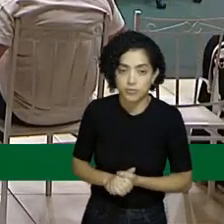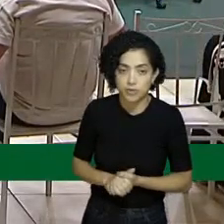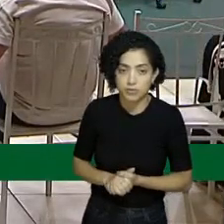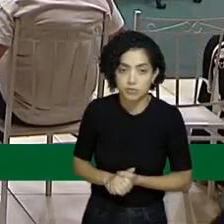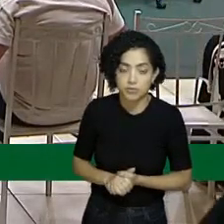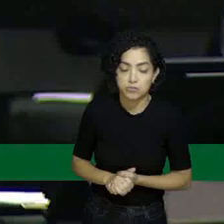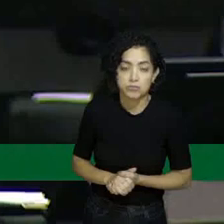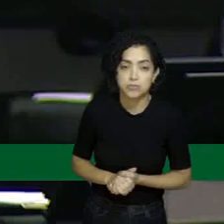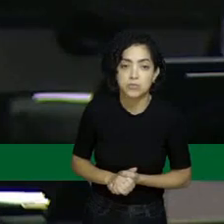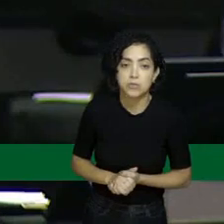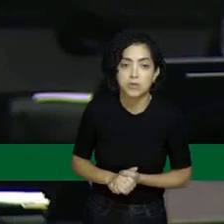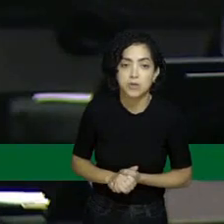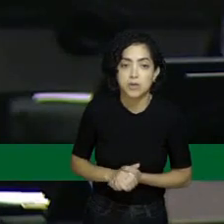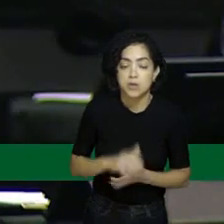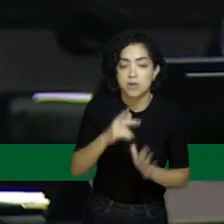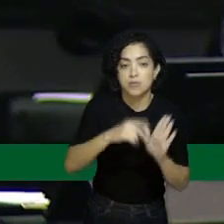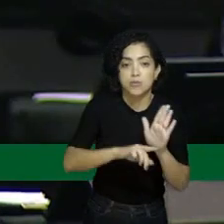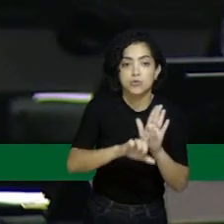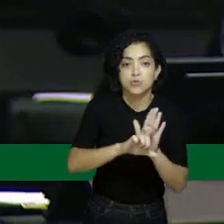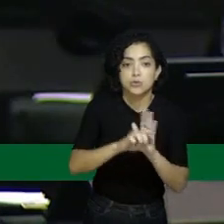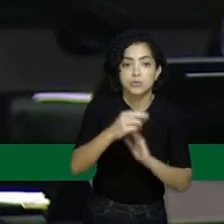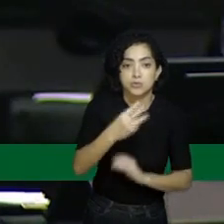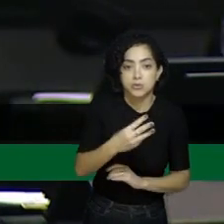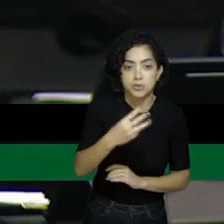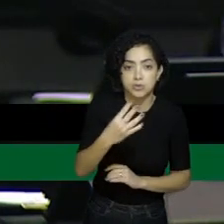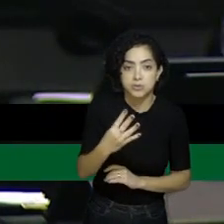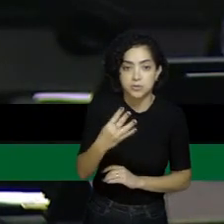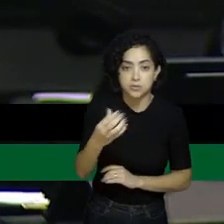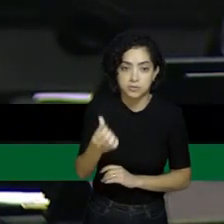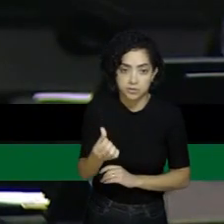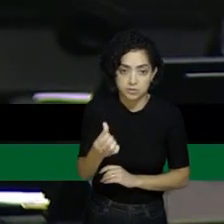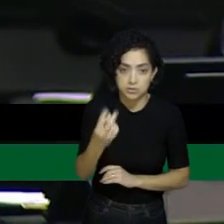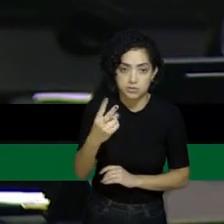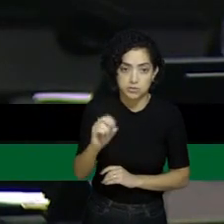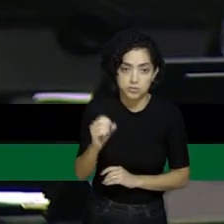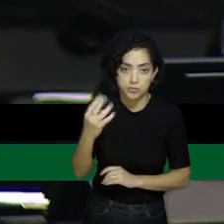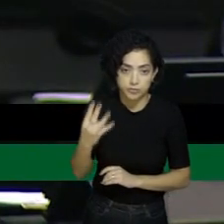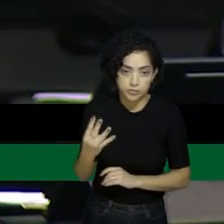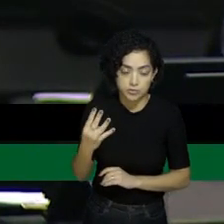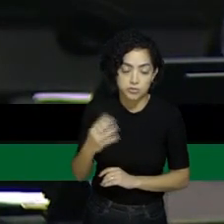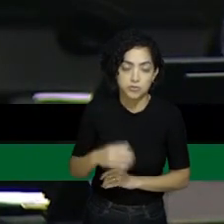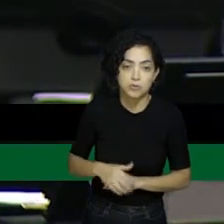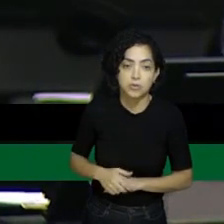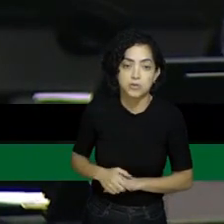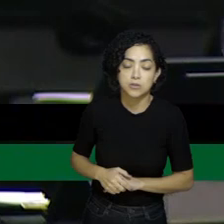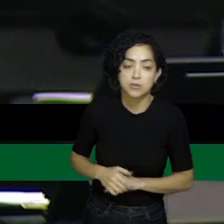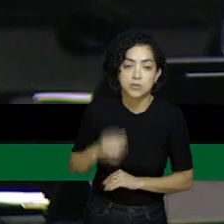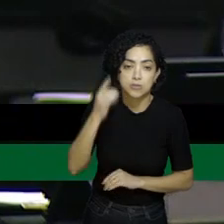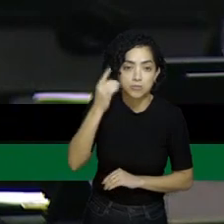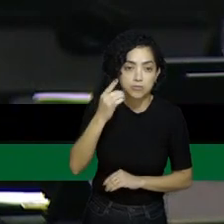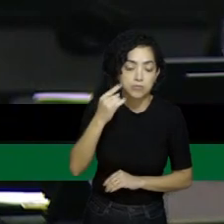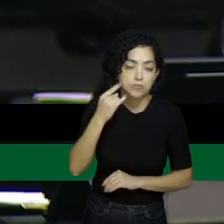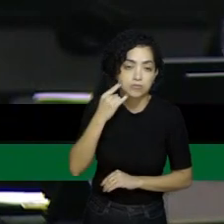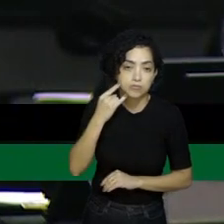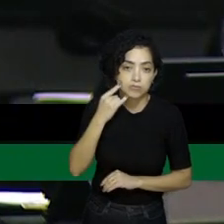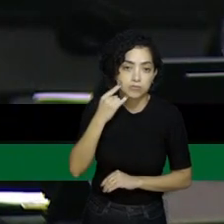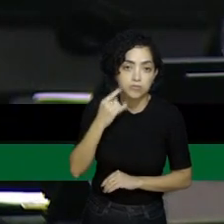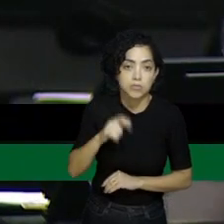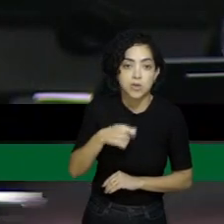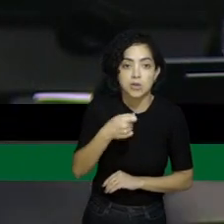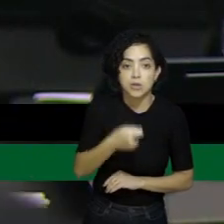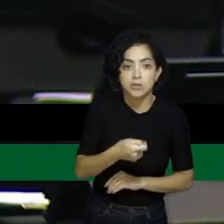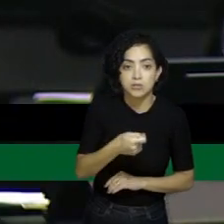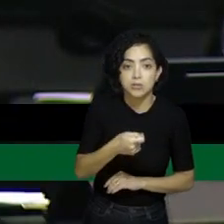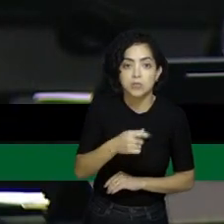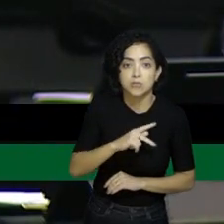Discussão e votação em turno único do projeto de lei 346/2024, autoria deputado Mauro de Nadal. Declaro de utilidade pública a Associação do